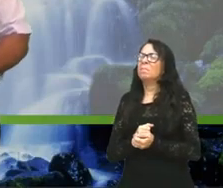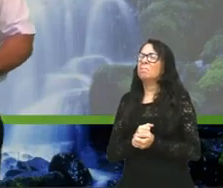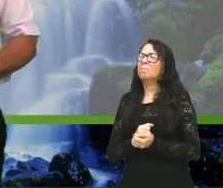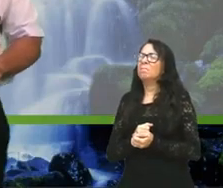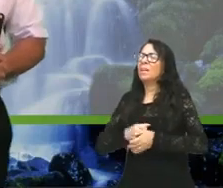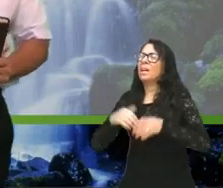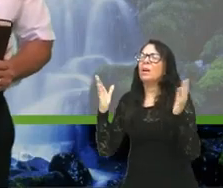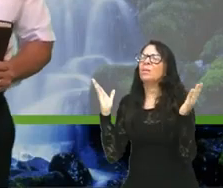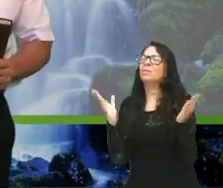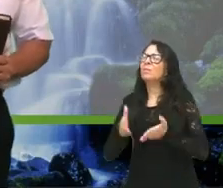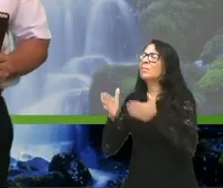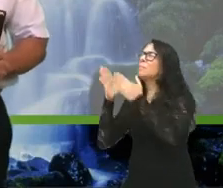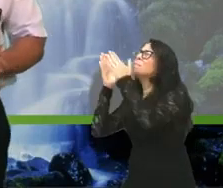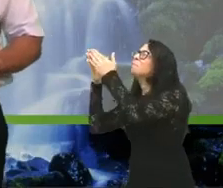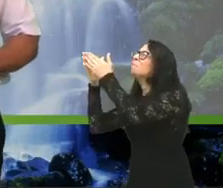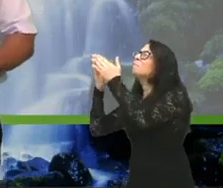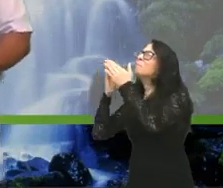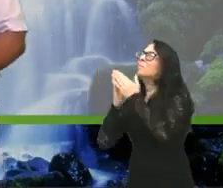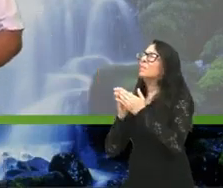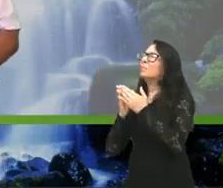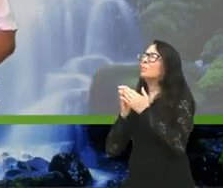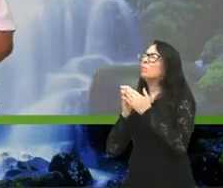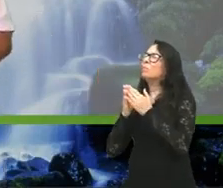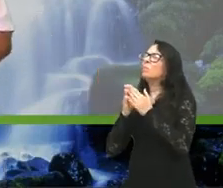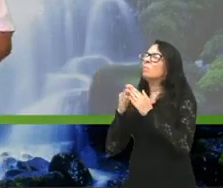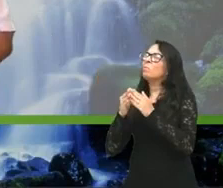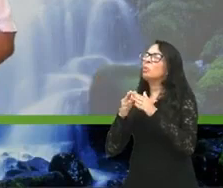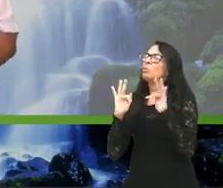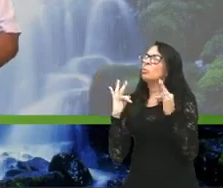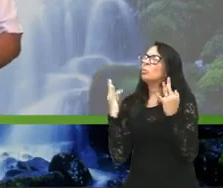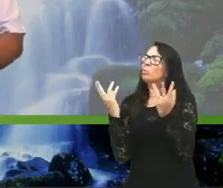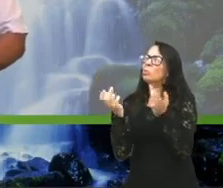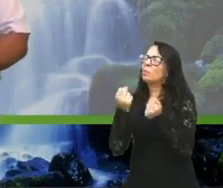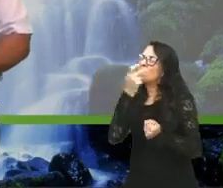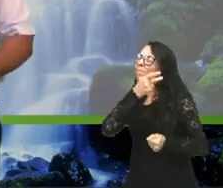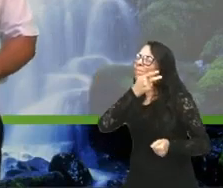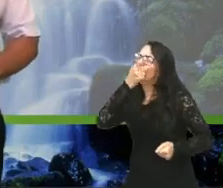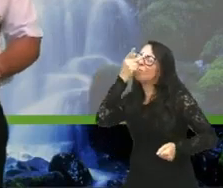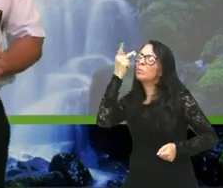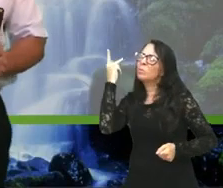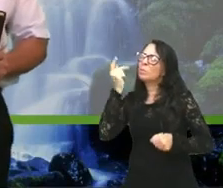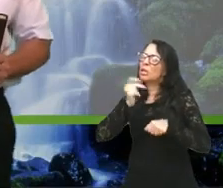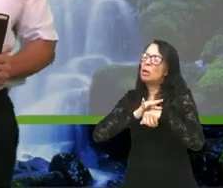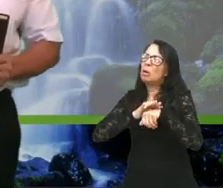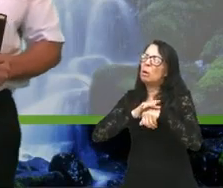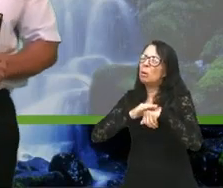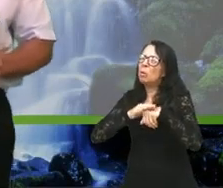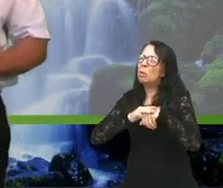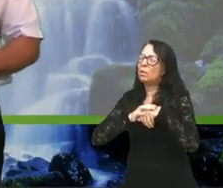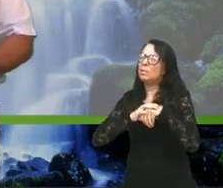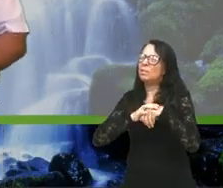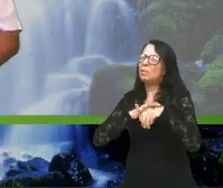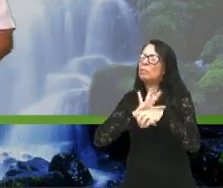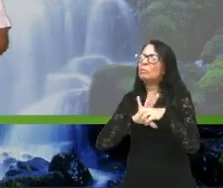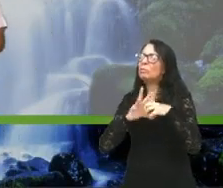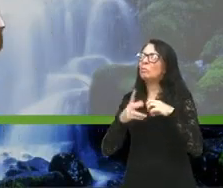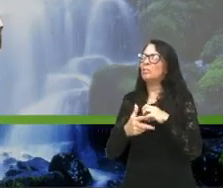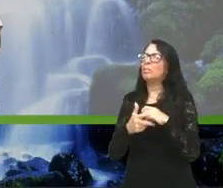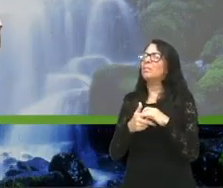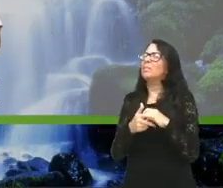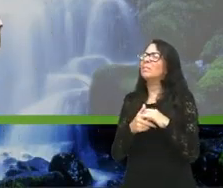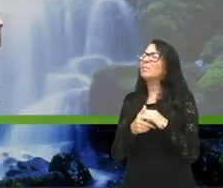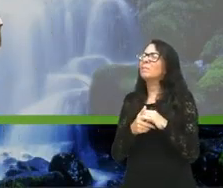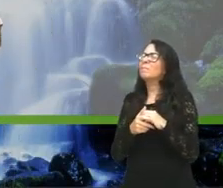estão infectados pelo Covid nesse tempo. Peço, Senhor, e oro pelo pai do